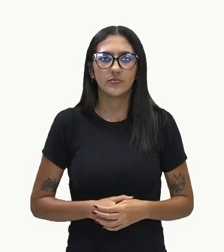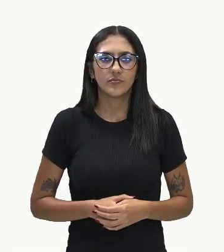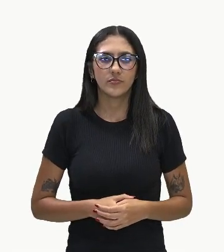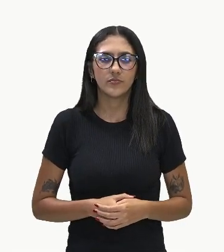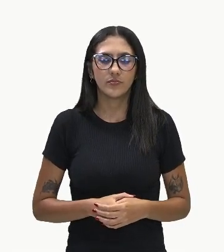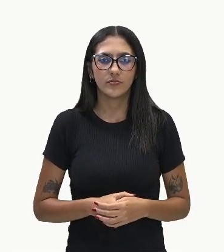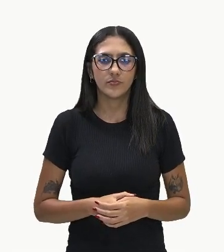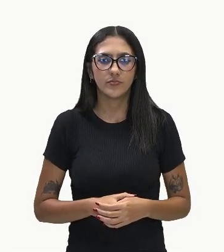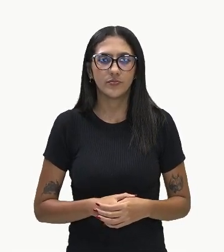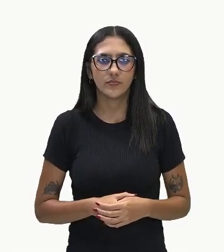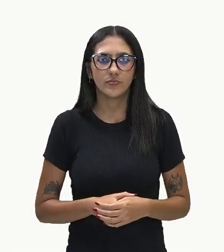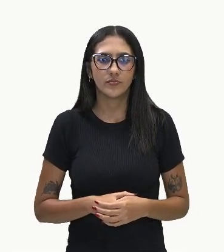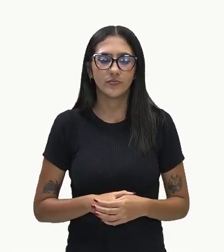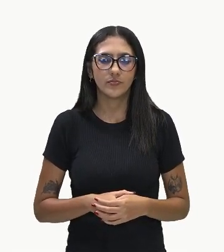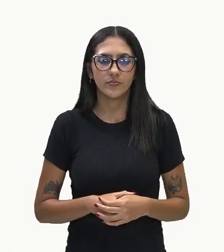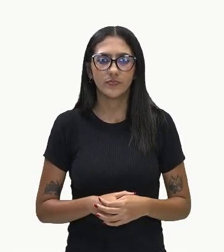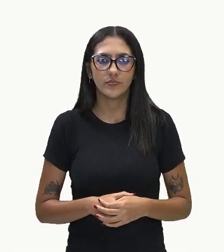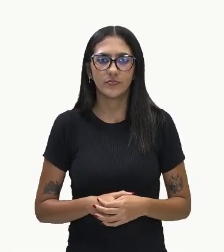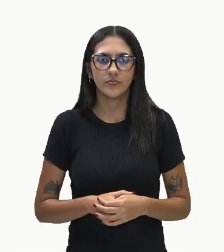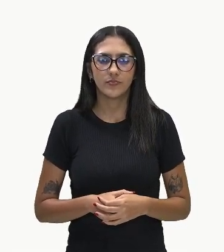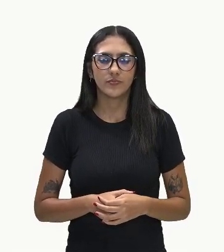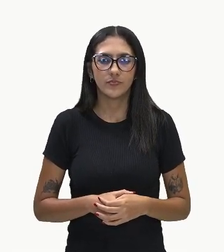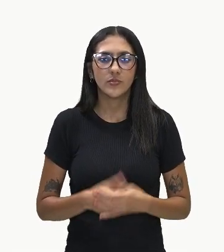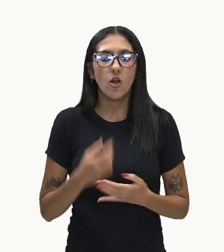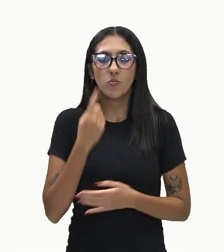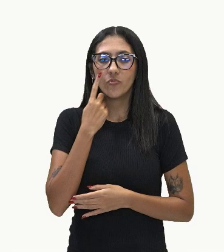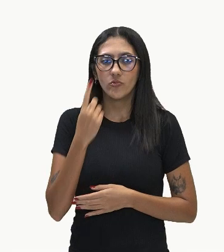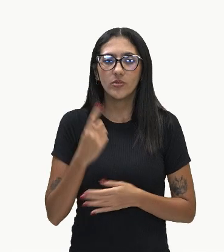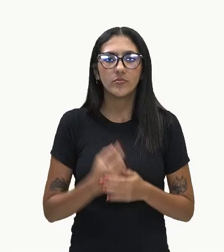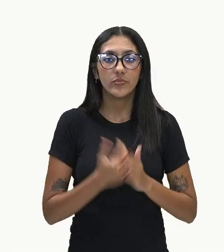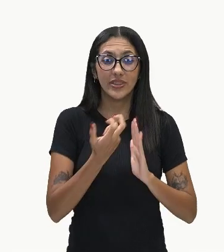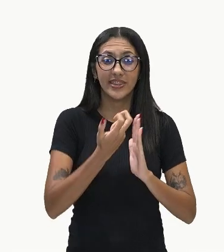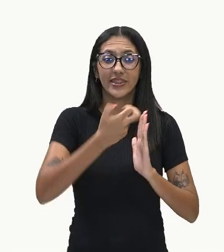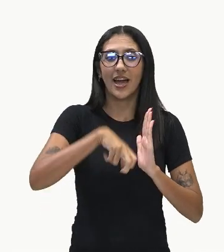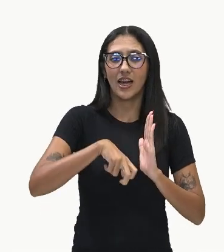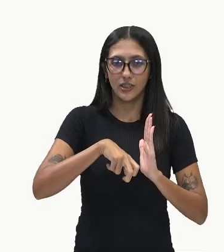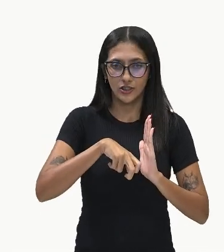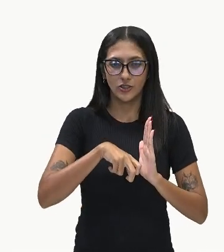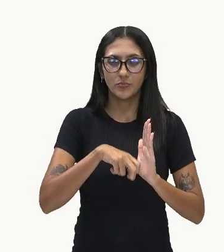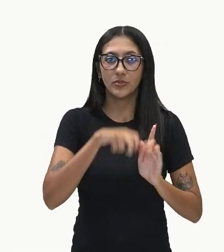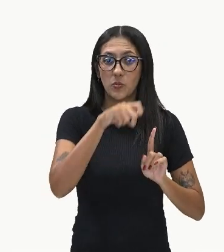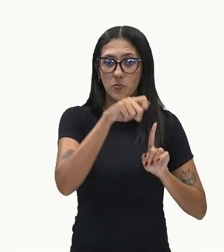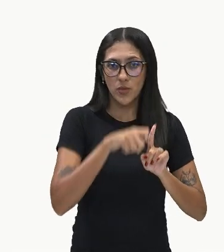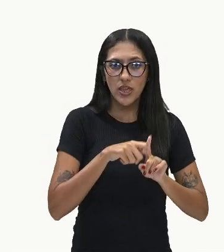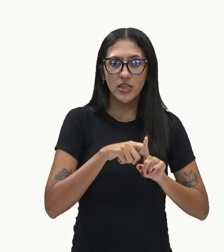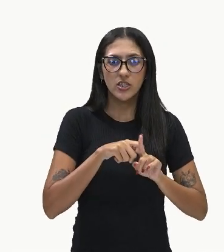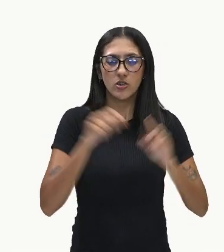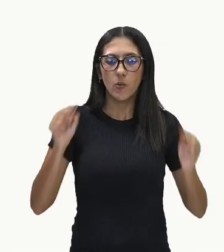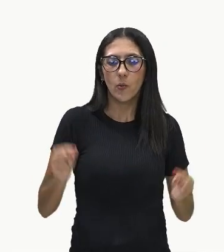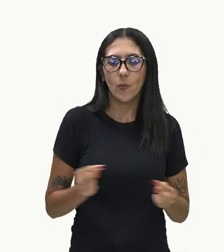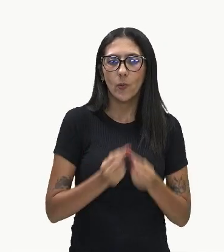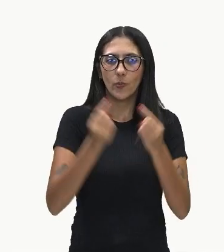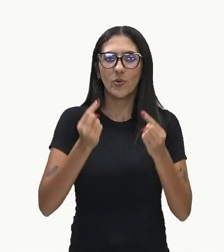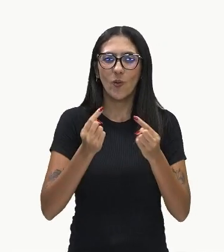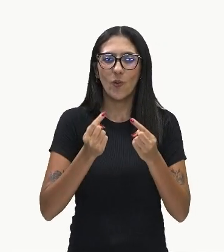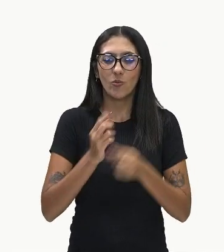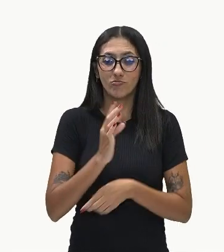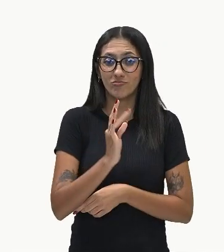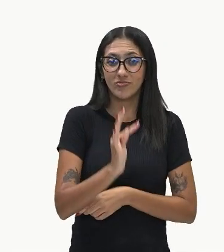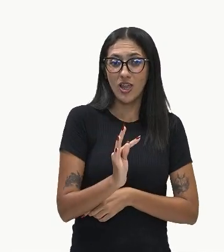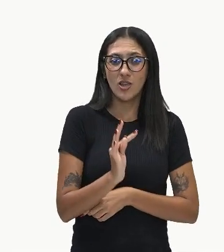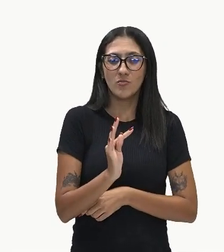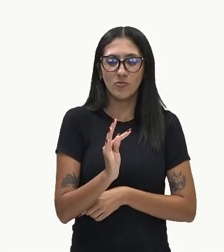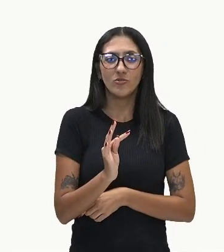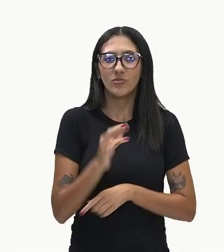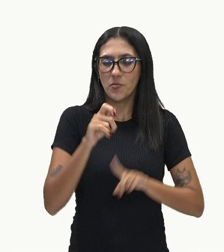Observe que minha taxa está ao mês e meu tempo está em meses. Então, tudo